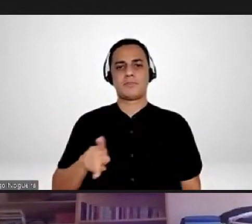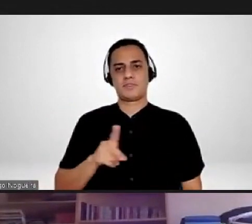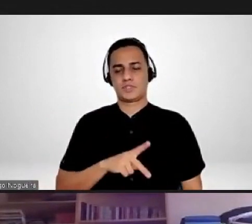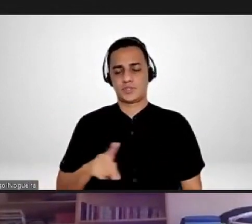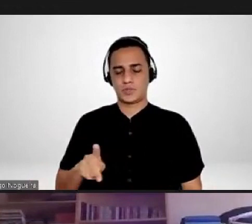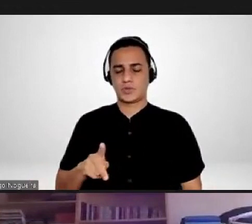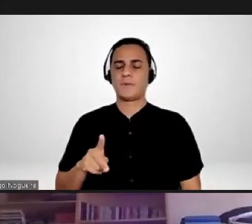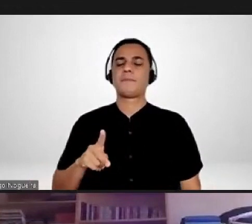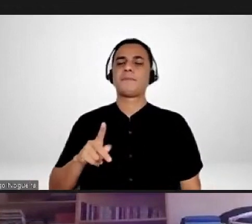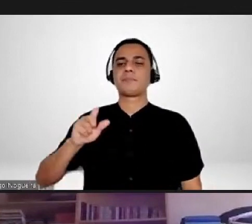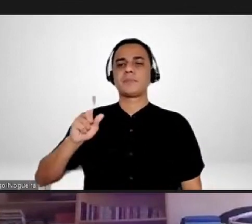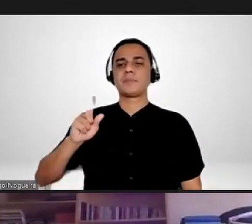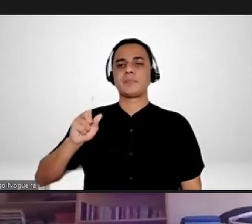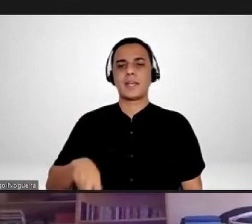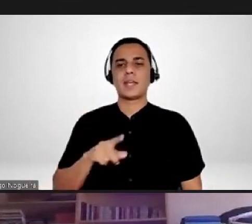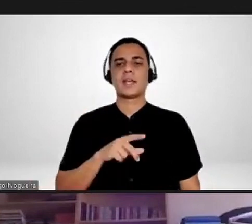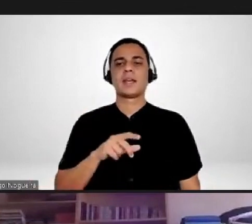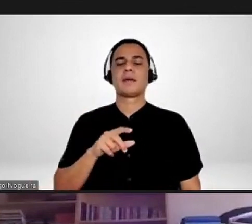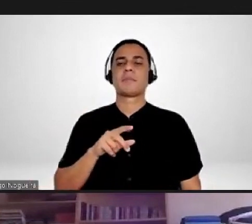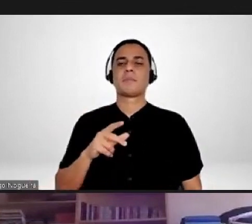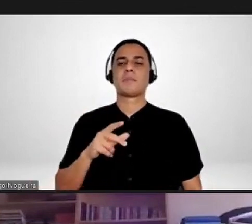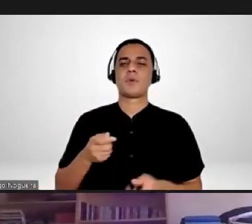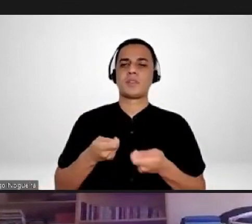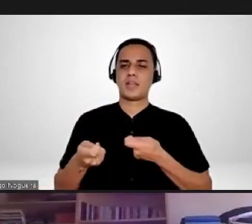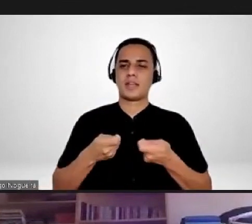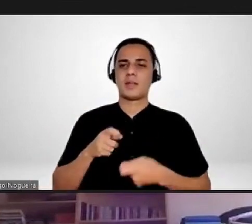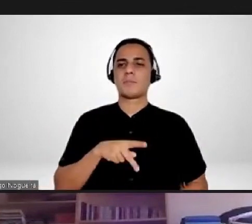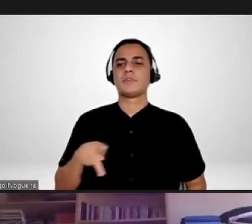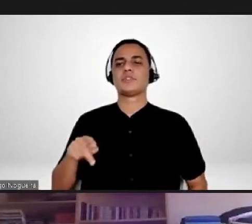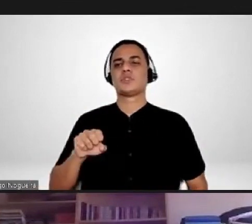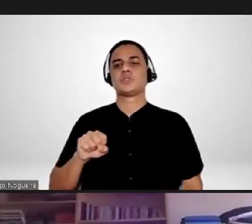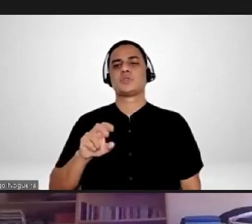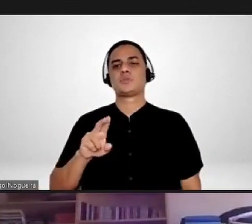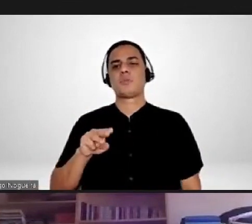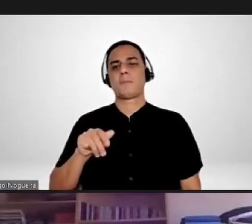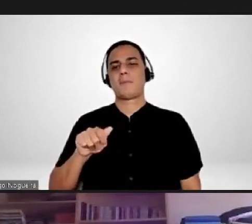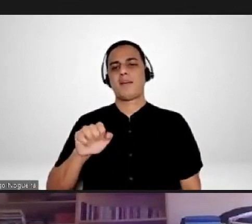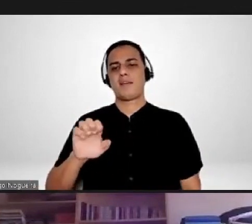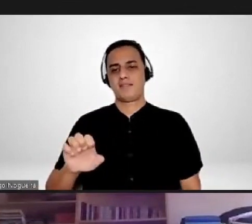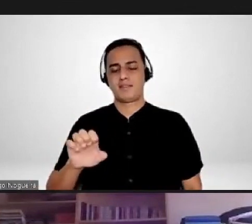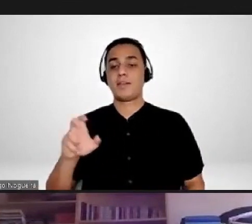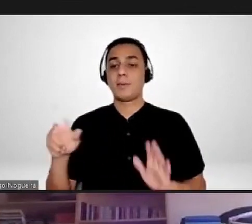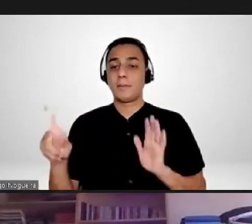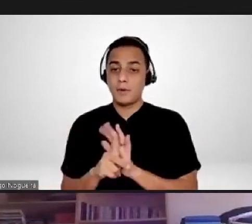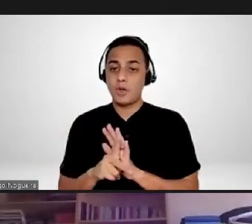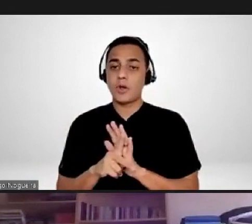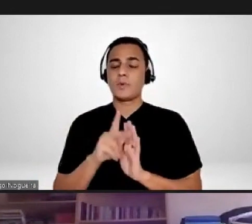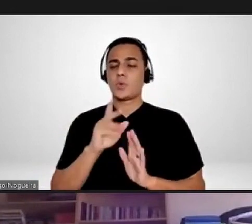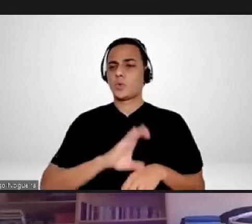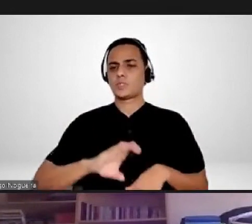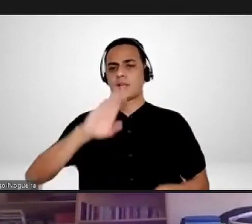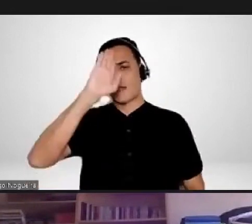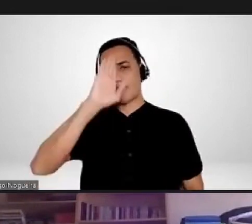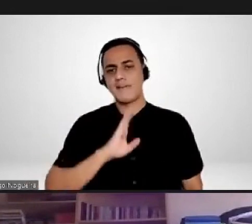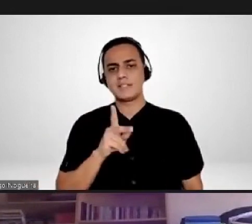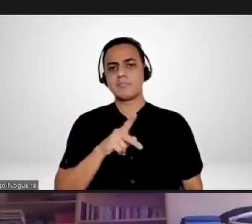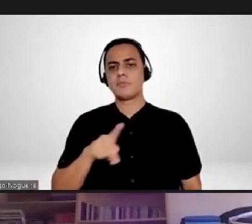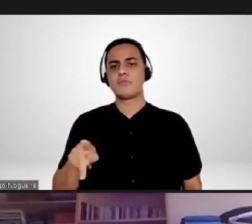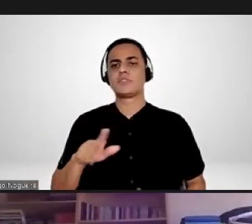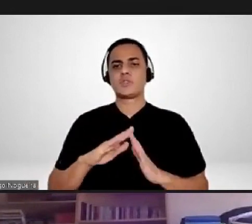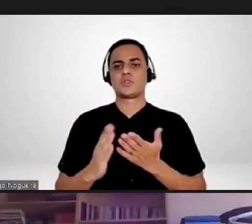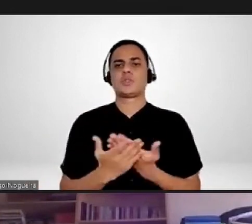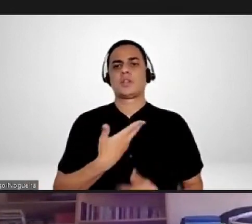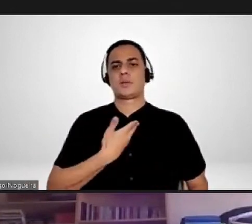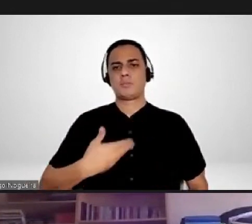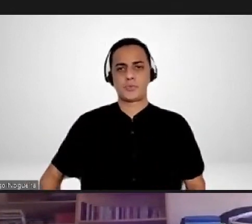pela professora Sumaya Matar. É um curso gratuito para professores de escolas públicas. Ele teve a